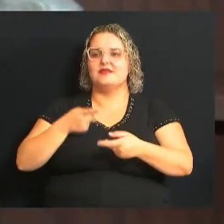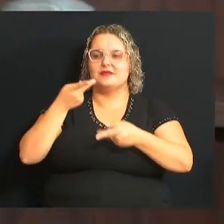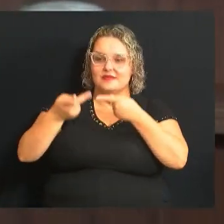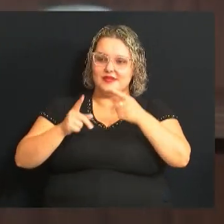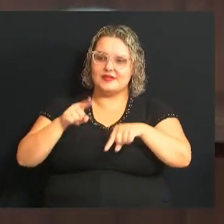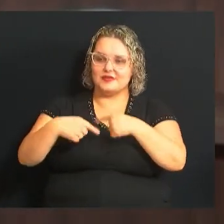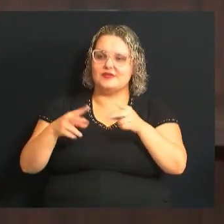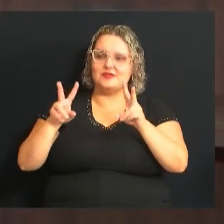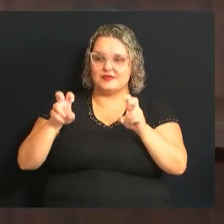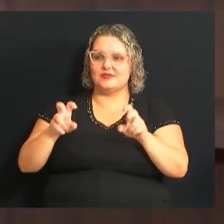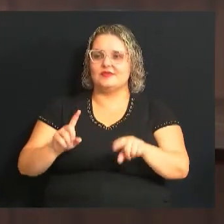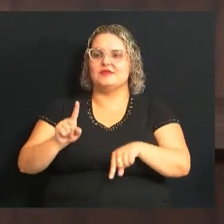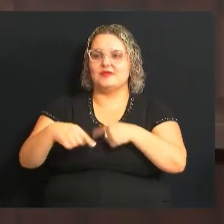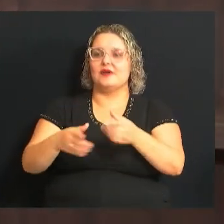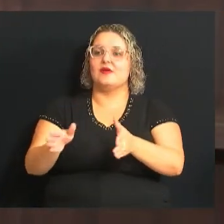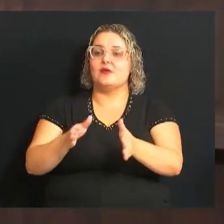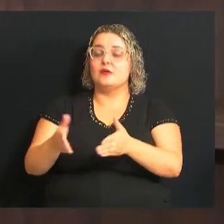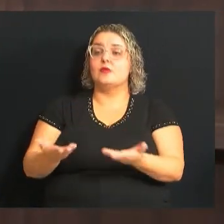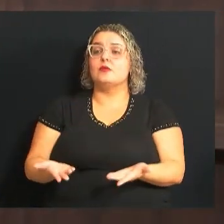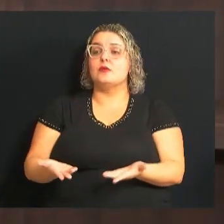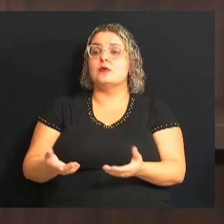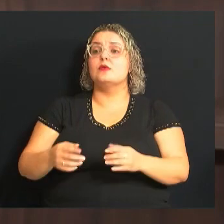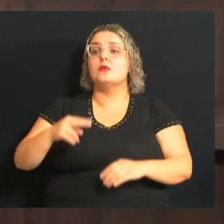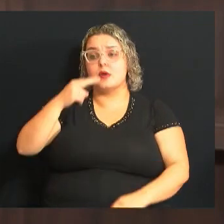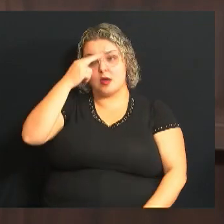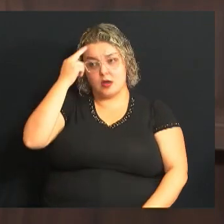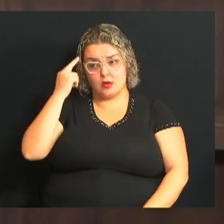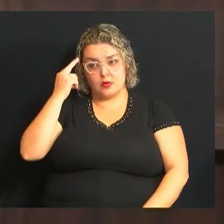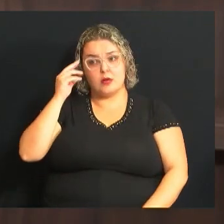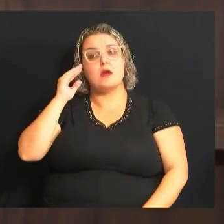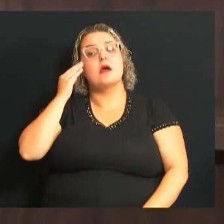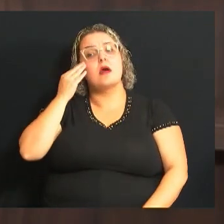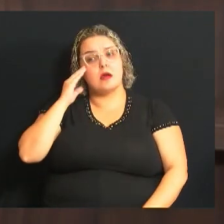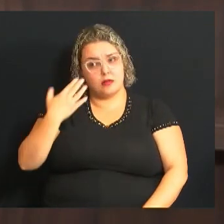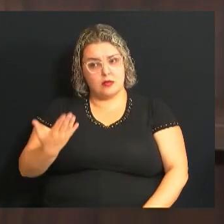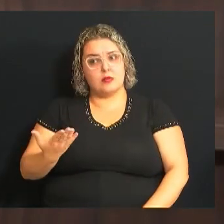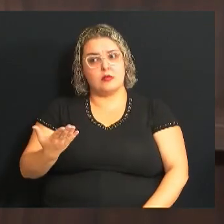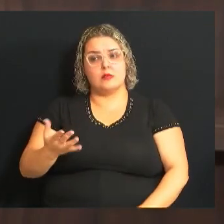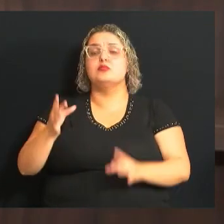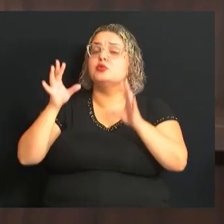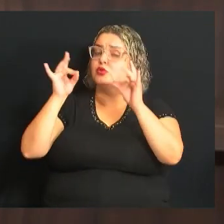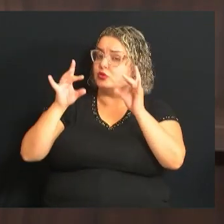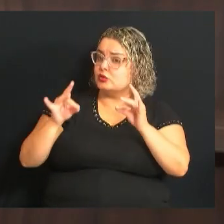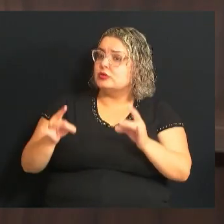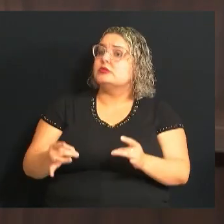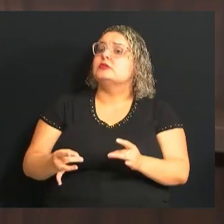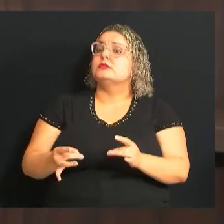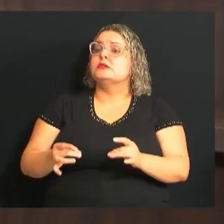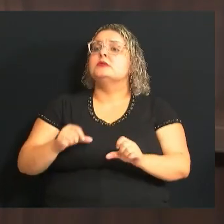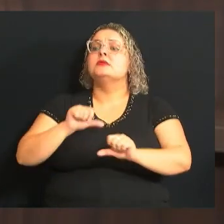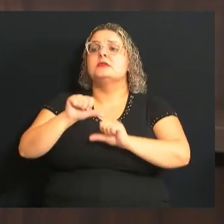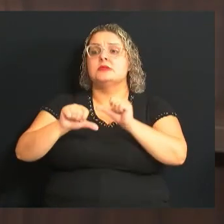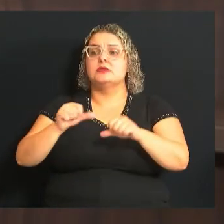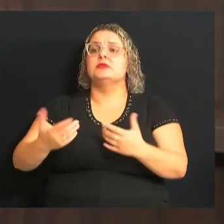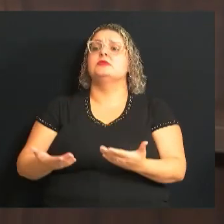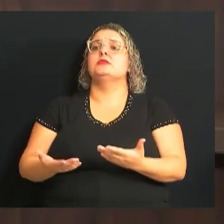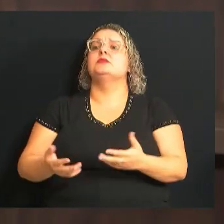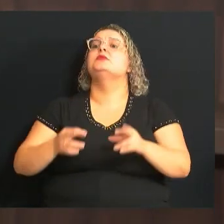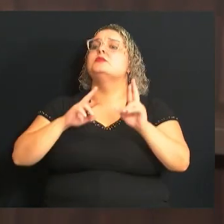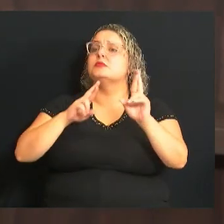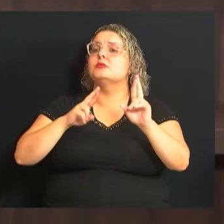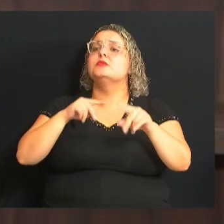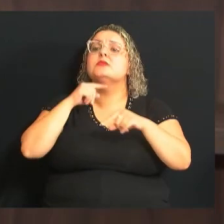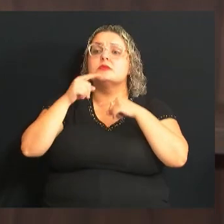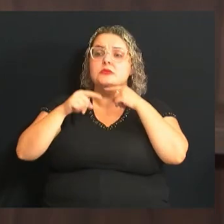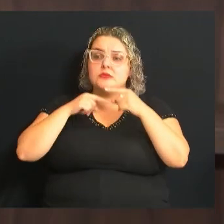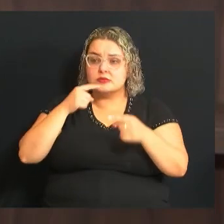assunto em outro momento. Gabriel, deu para entender aí os detalhes dessas mudanças? Espero que tenha tirado as